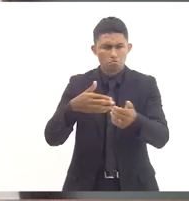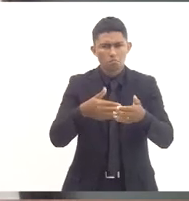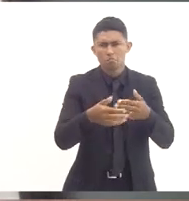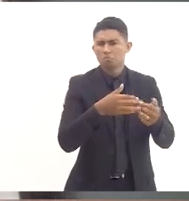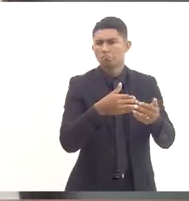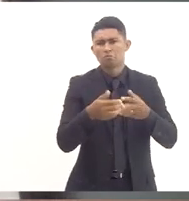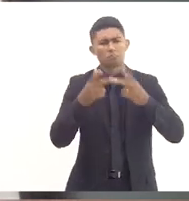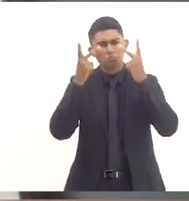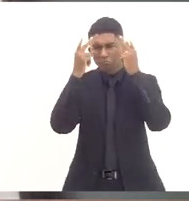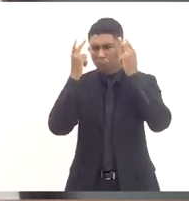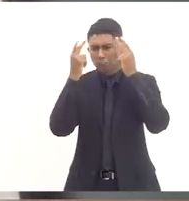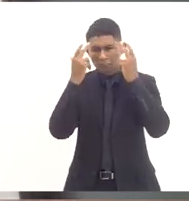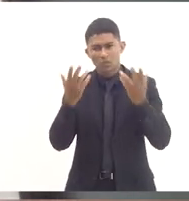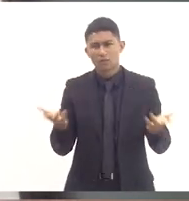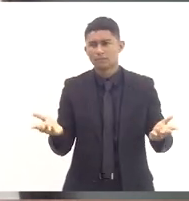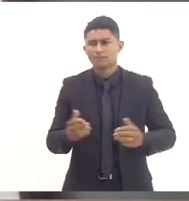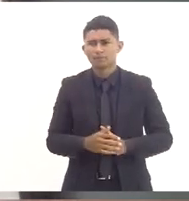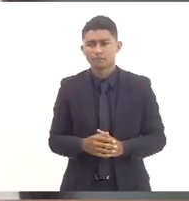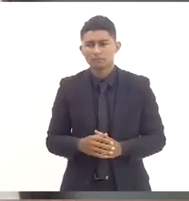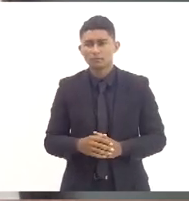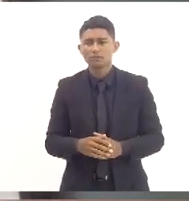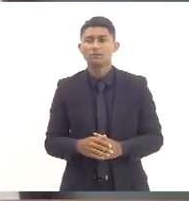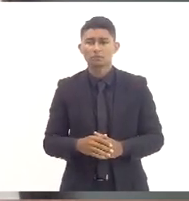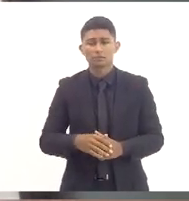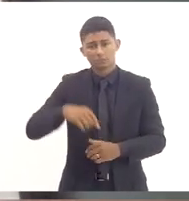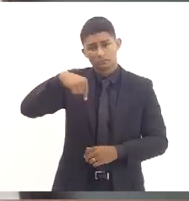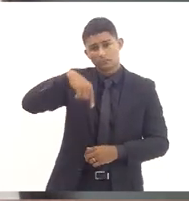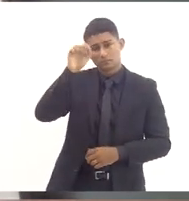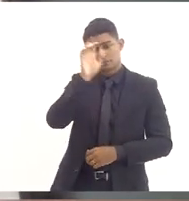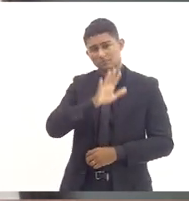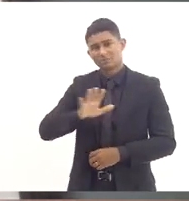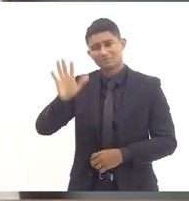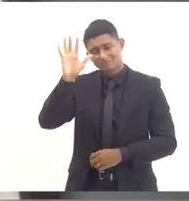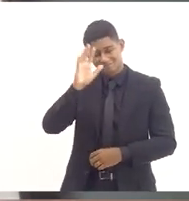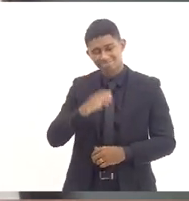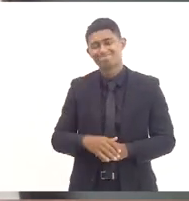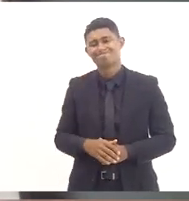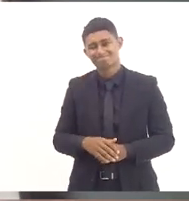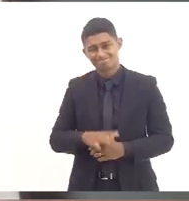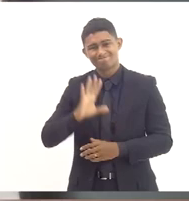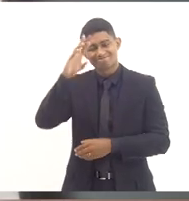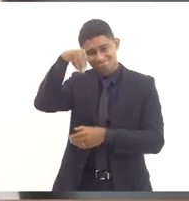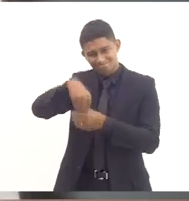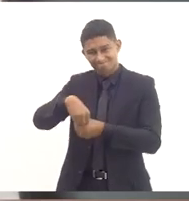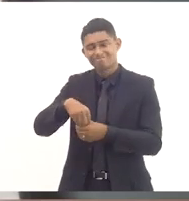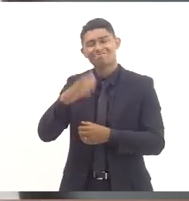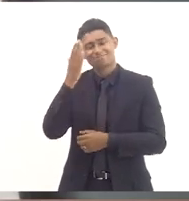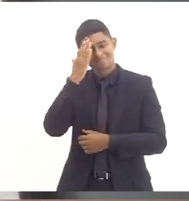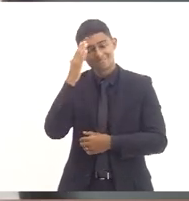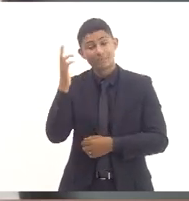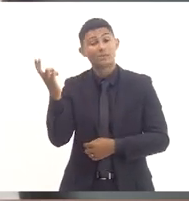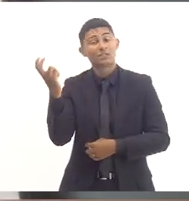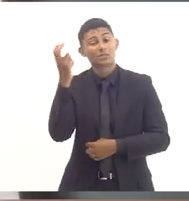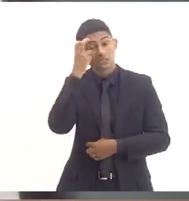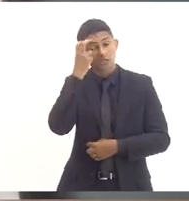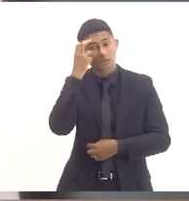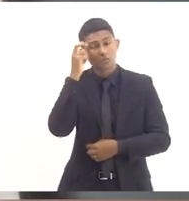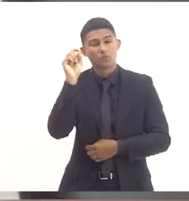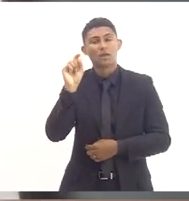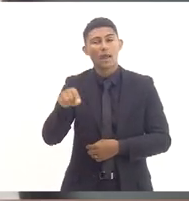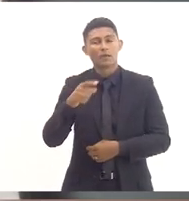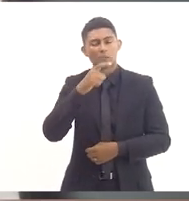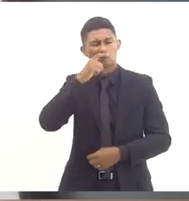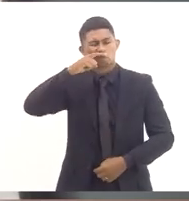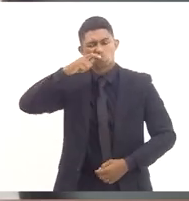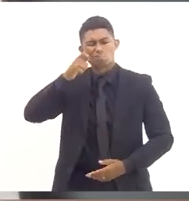isso não é matéria porque completa o estado Mas nós somos um país eminentemente né é culturalmente né machista